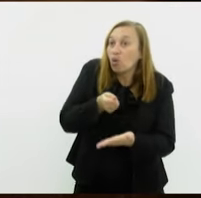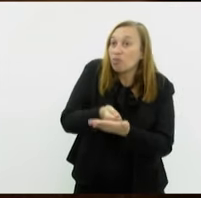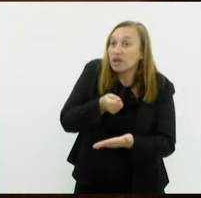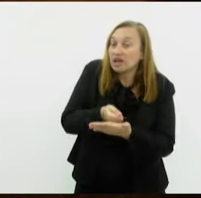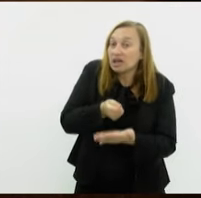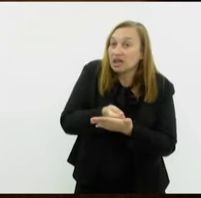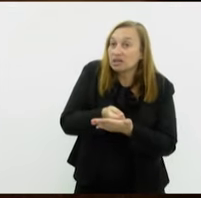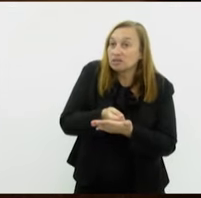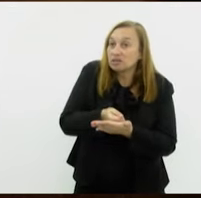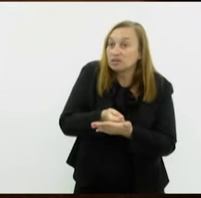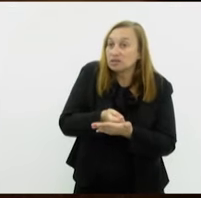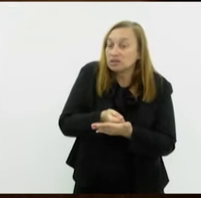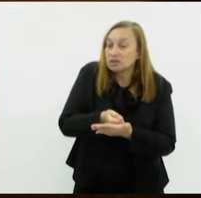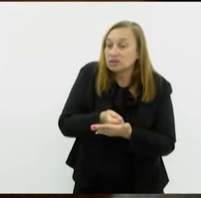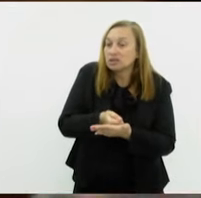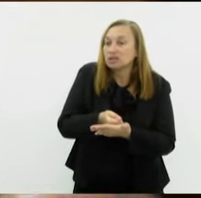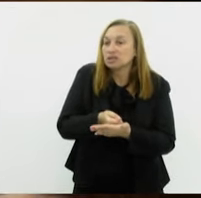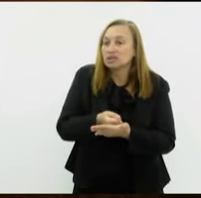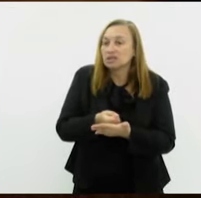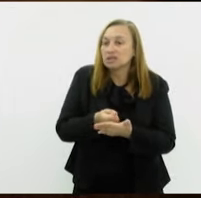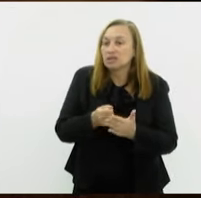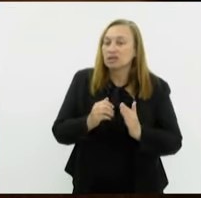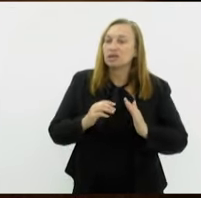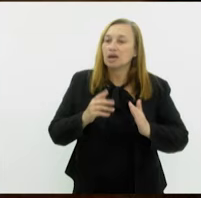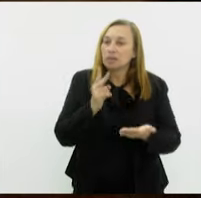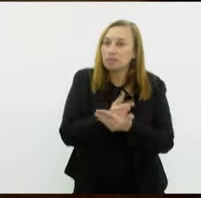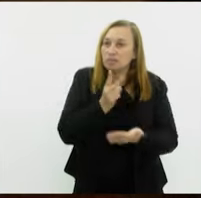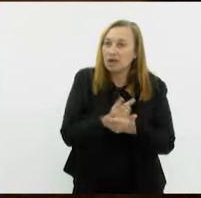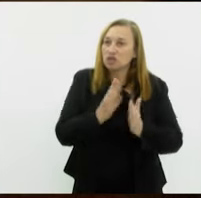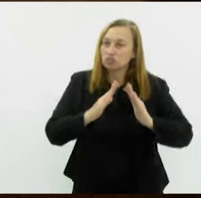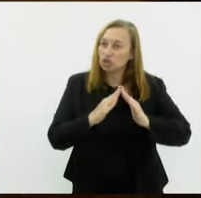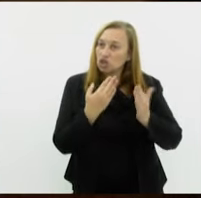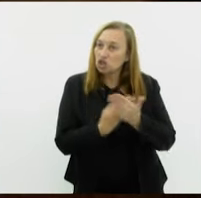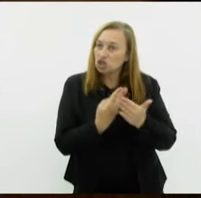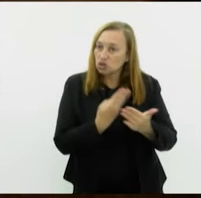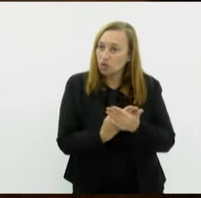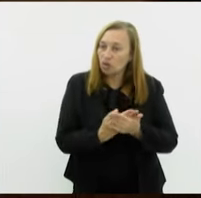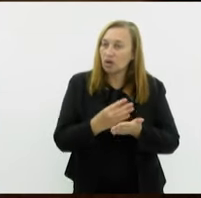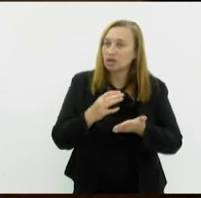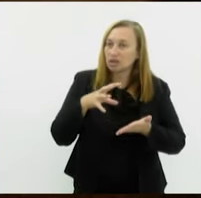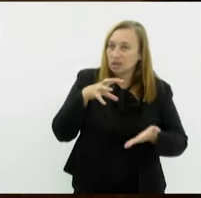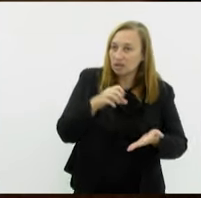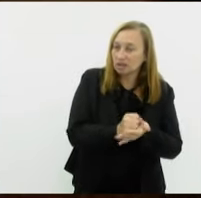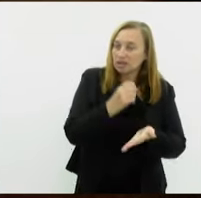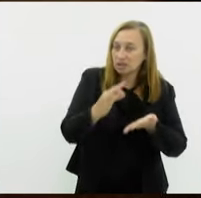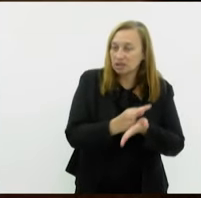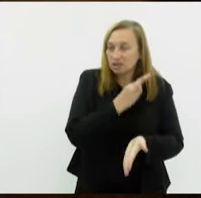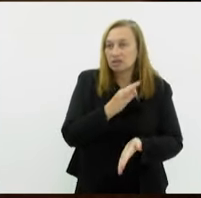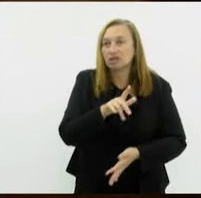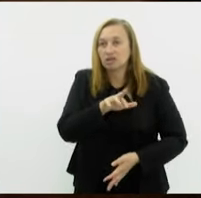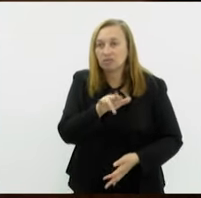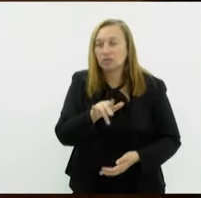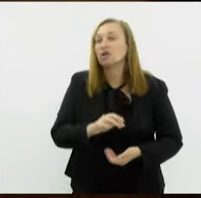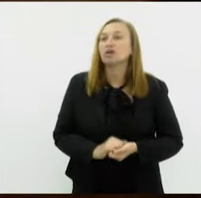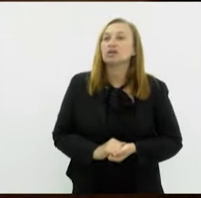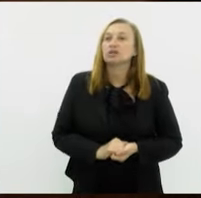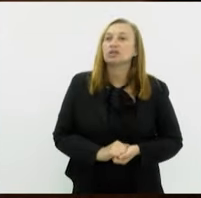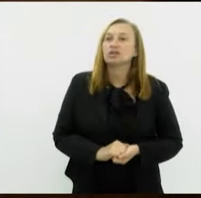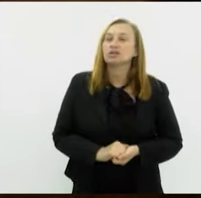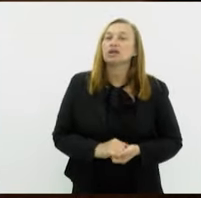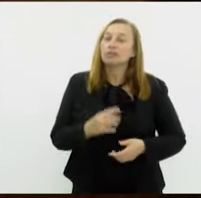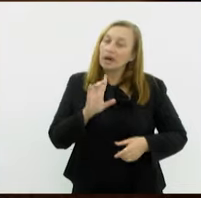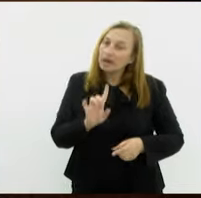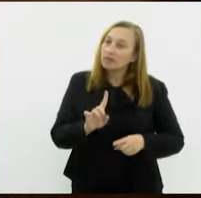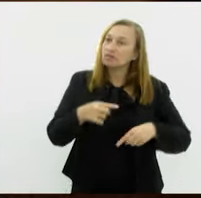mesma unidade. Então, a gente, remetendo à CCJ, a gente chega num acordo de texto e, se for o caso, a deputada Marta vira coautora, mas vai ser